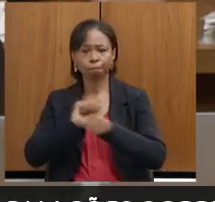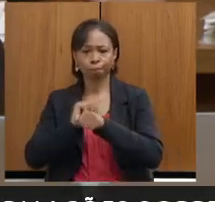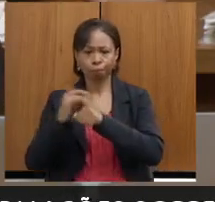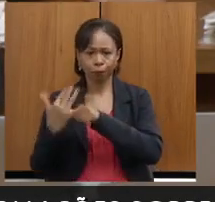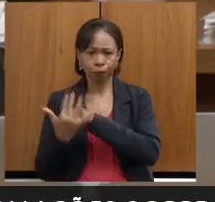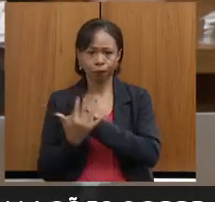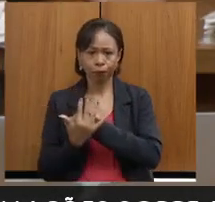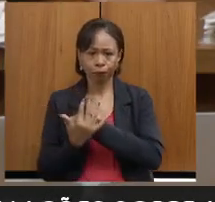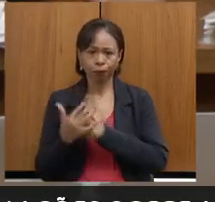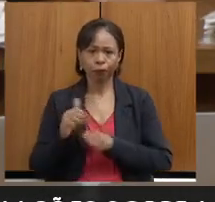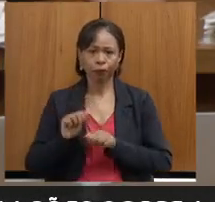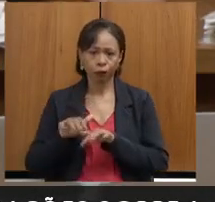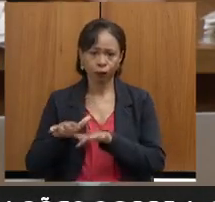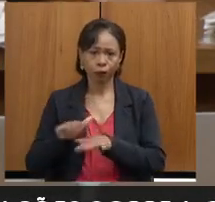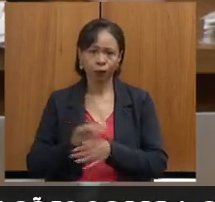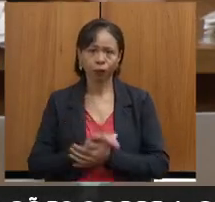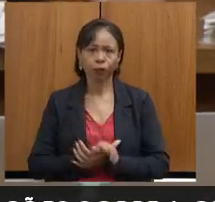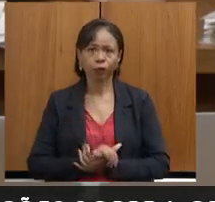em